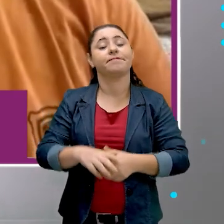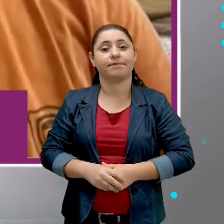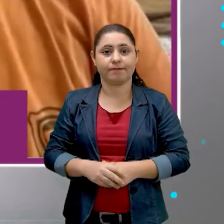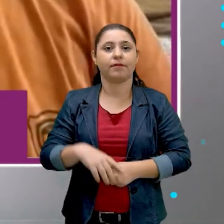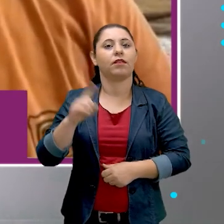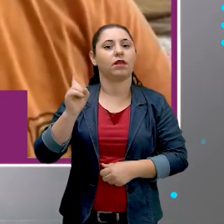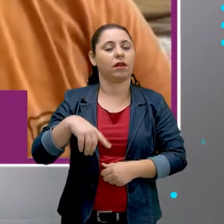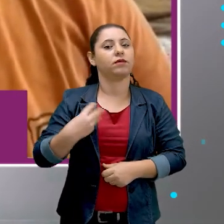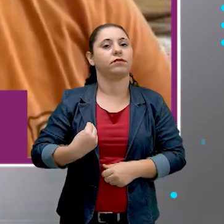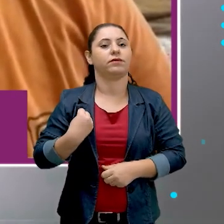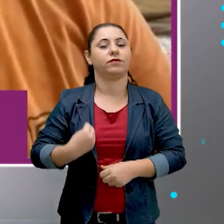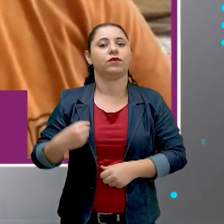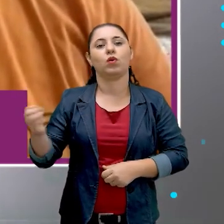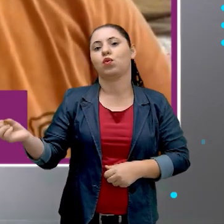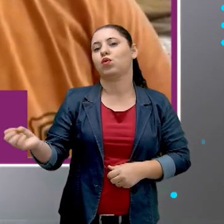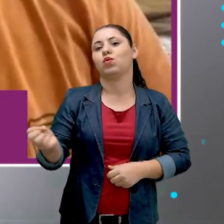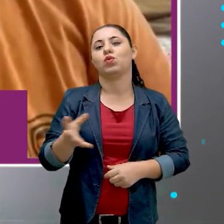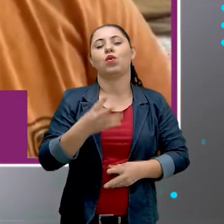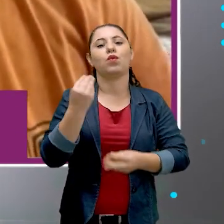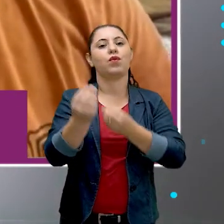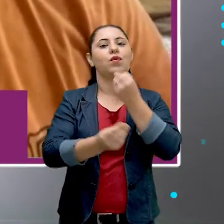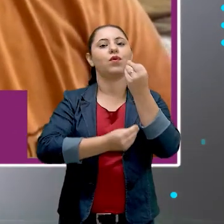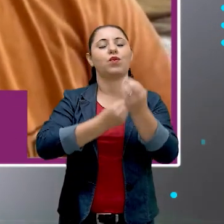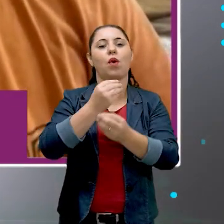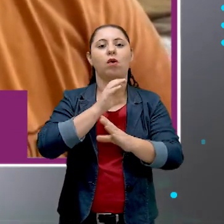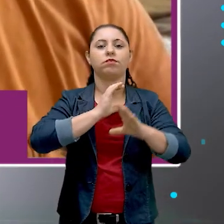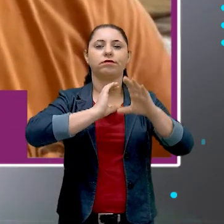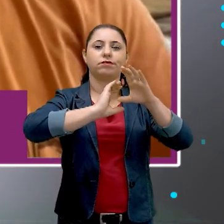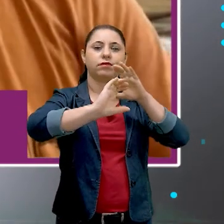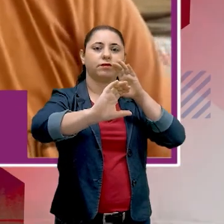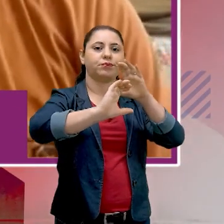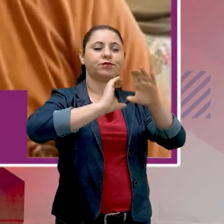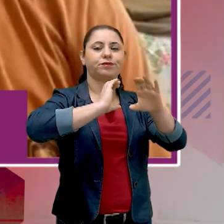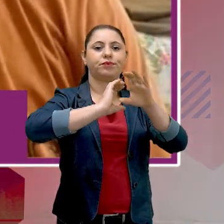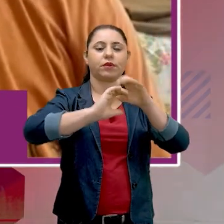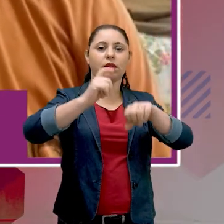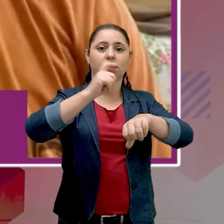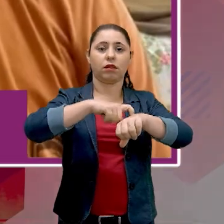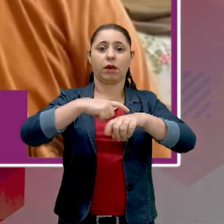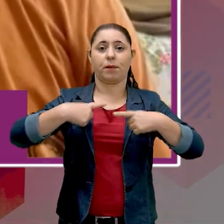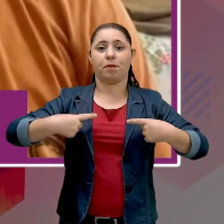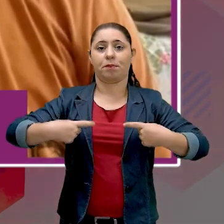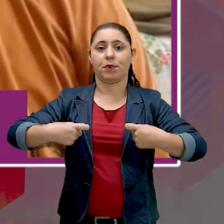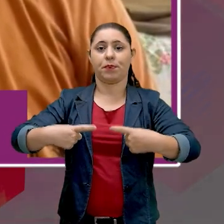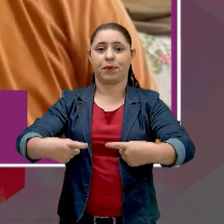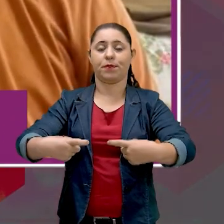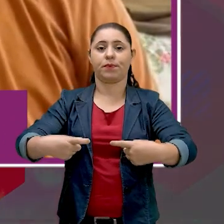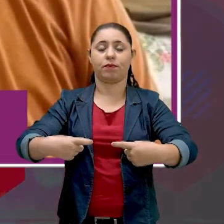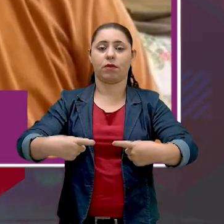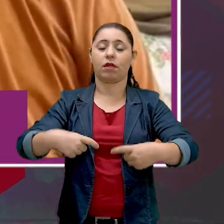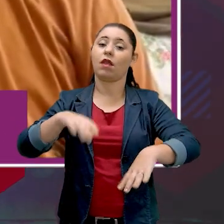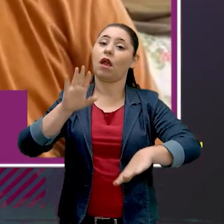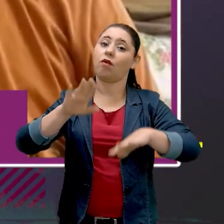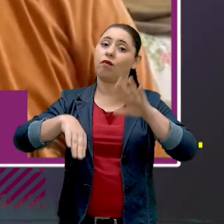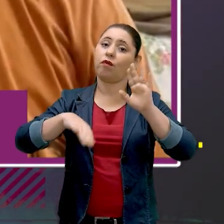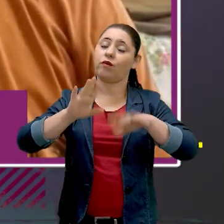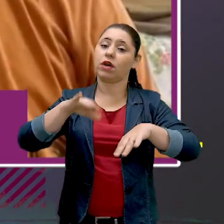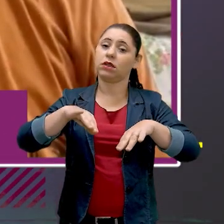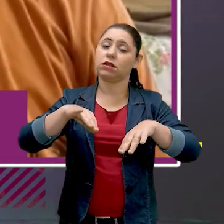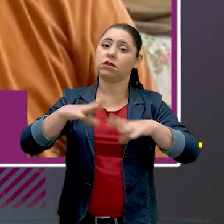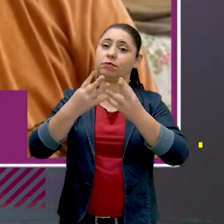Pois é, então a gente está vivendo uma nova forma, né, de se comunicar em tempos de guerra e talvez